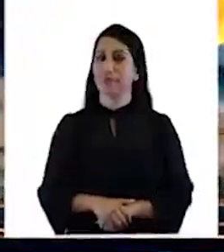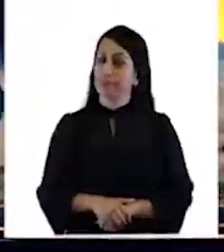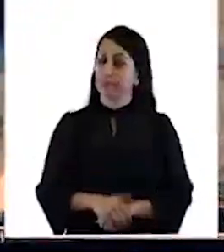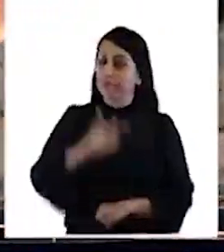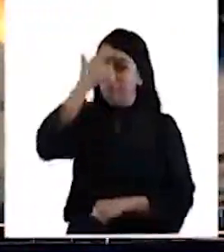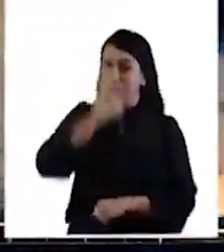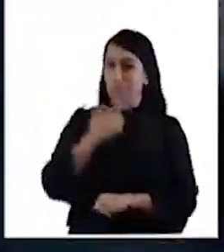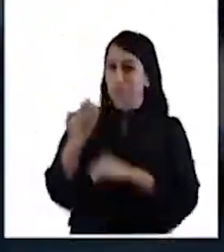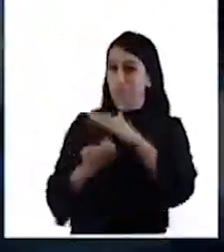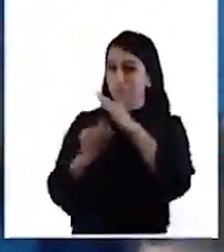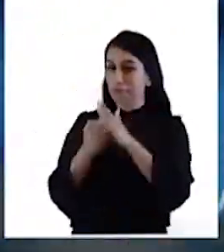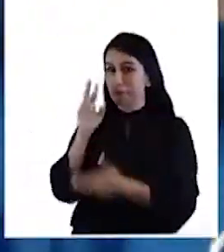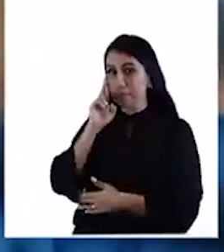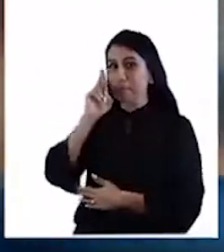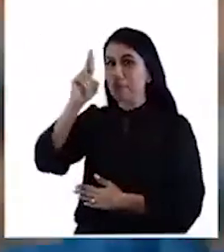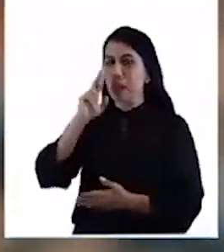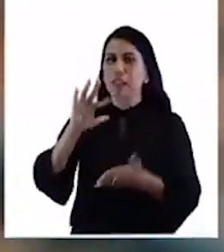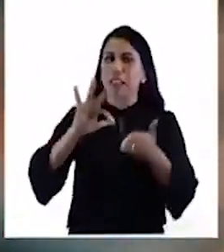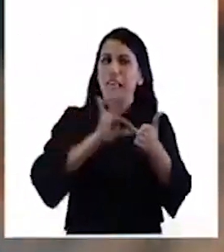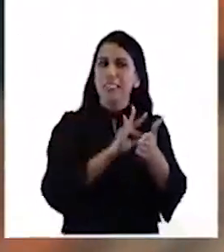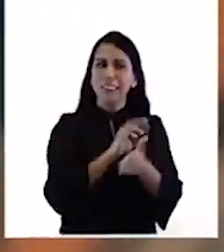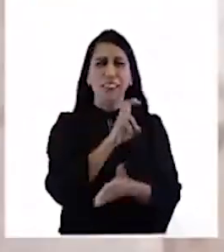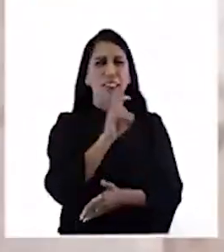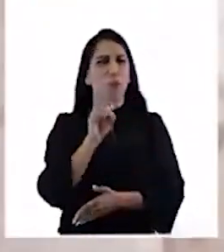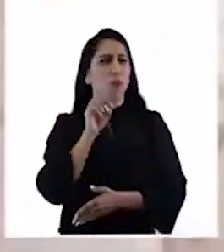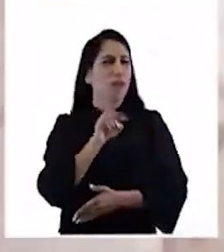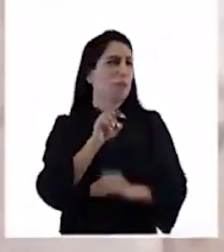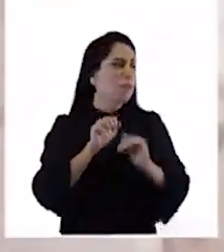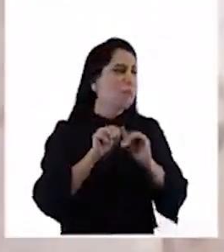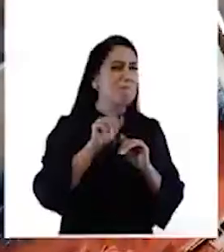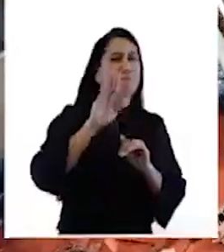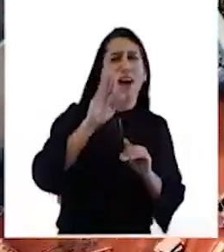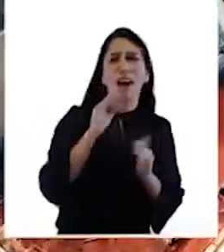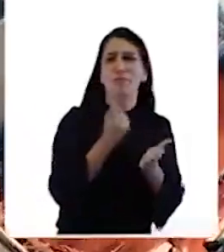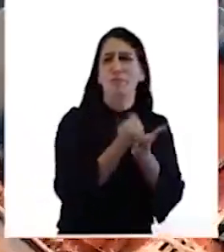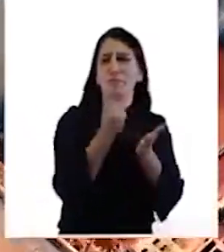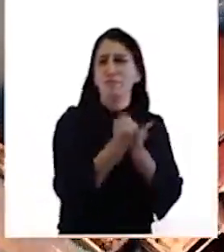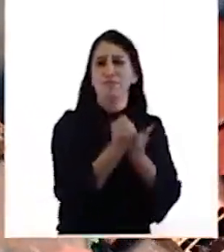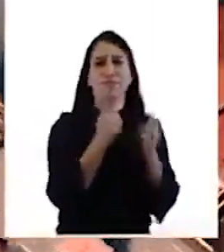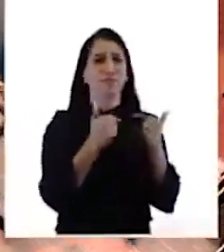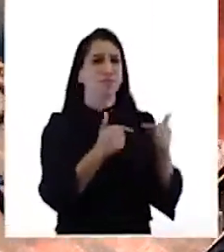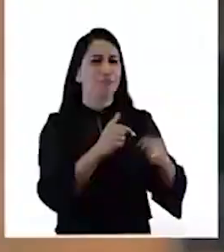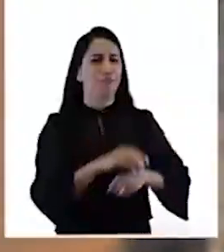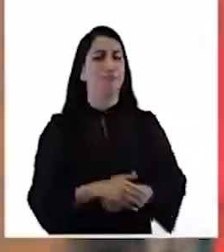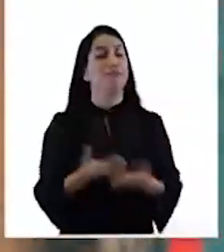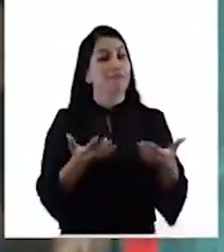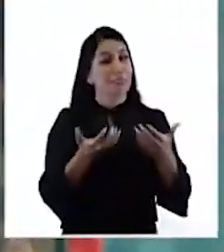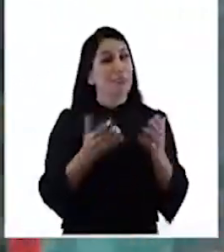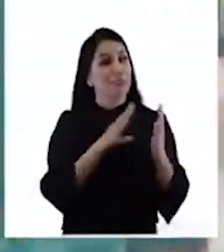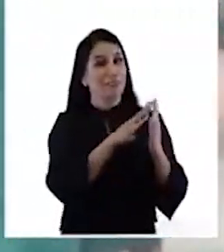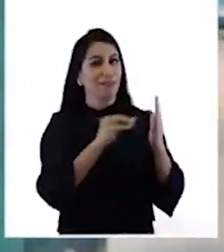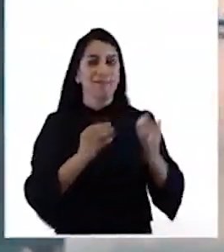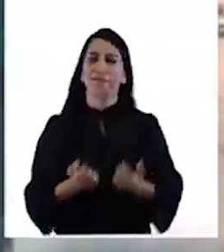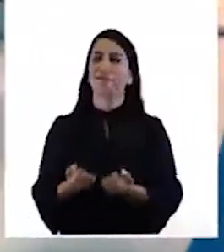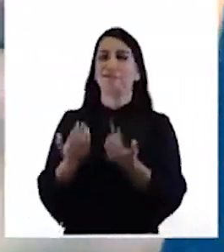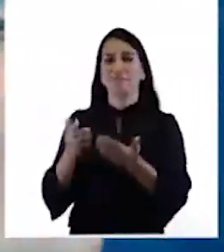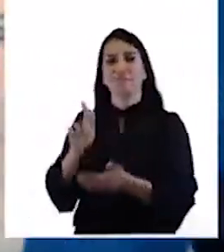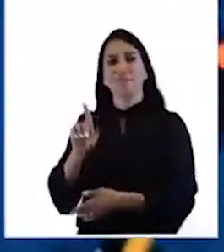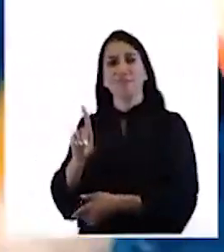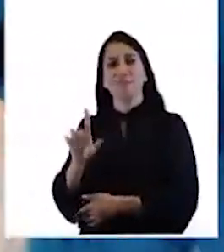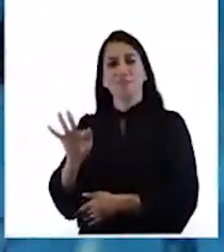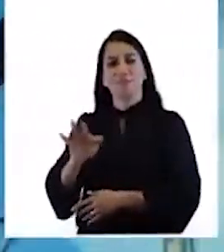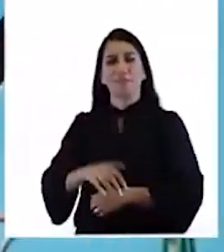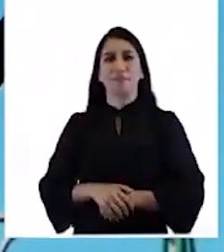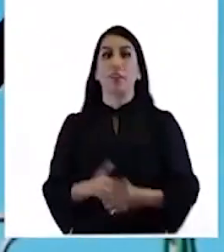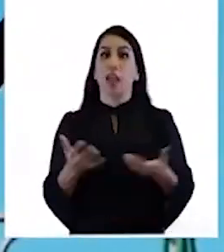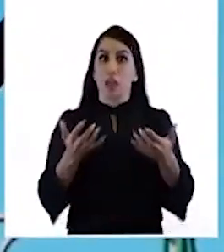Como empresário, assinei mais de 50 mil carteiras de trabalho. Quero levar essa experiência ao governo do DF.